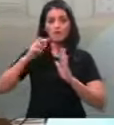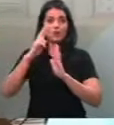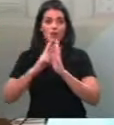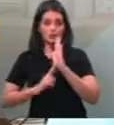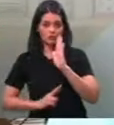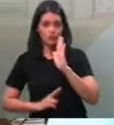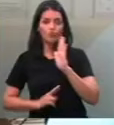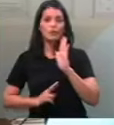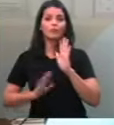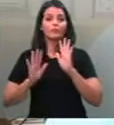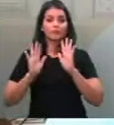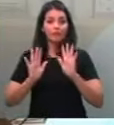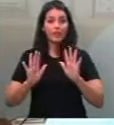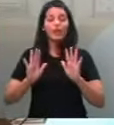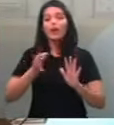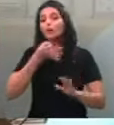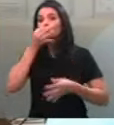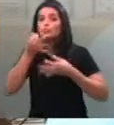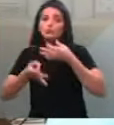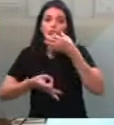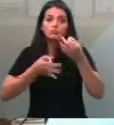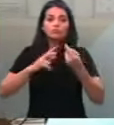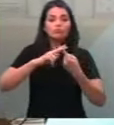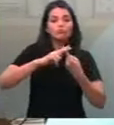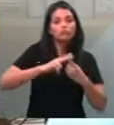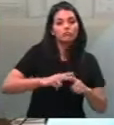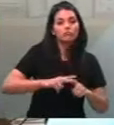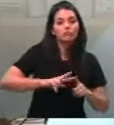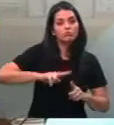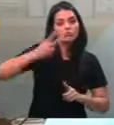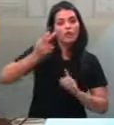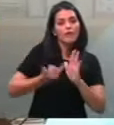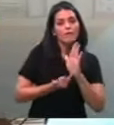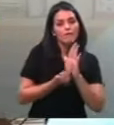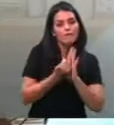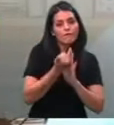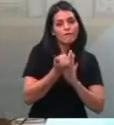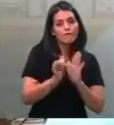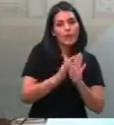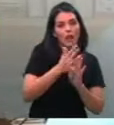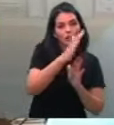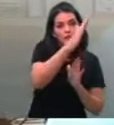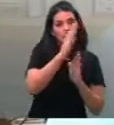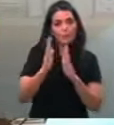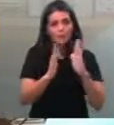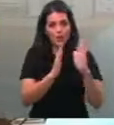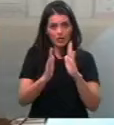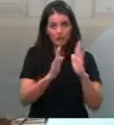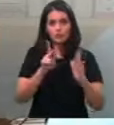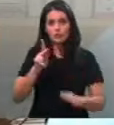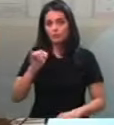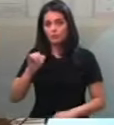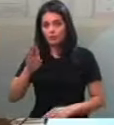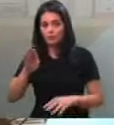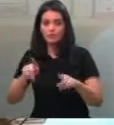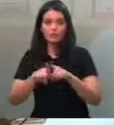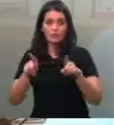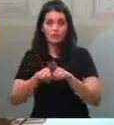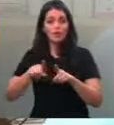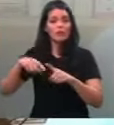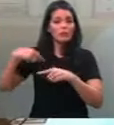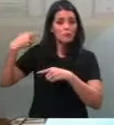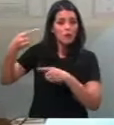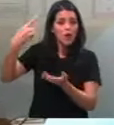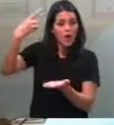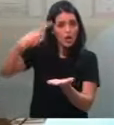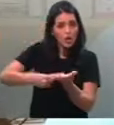o relatório, sugerindo o reajuste de acordo com a inflação do período e o dobro do PIB. Depois, no acordo, ficou a inflação